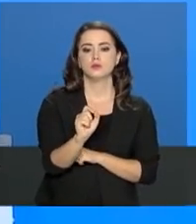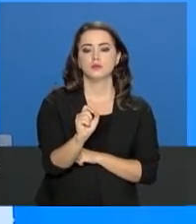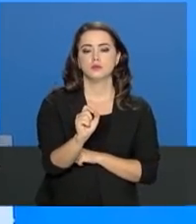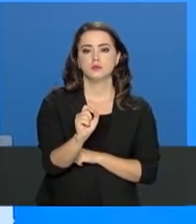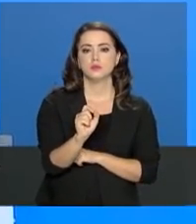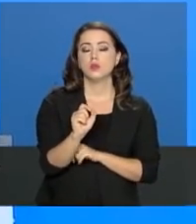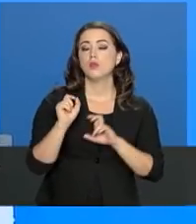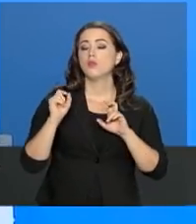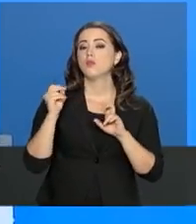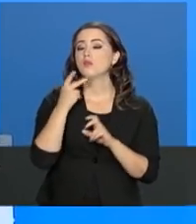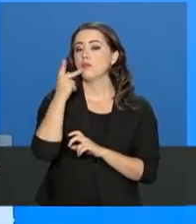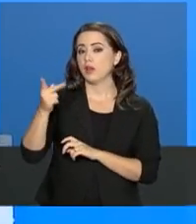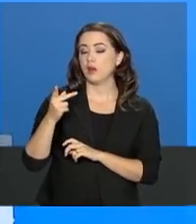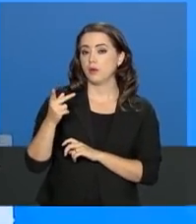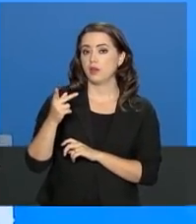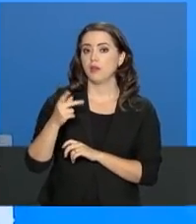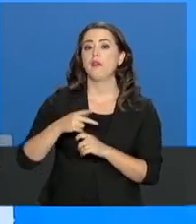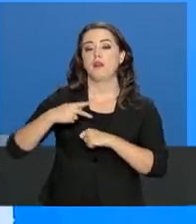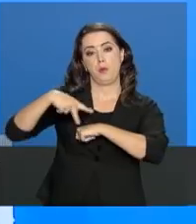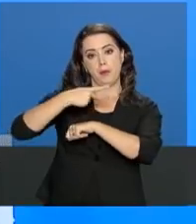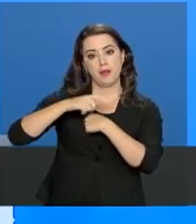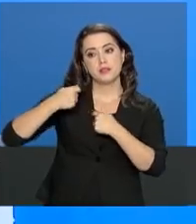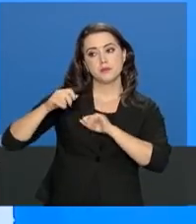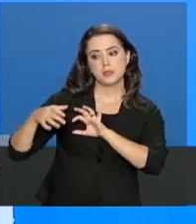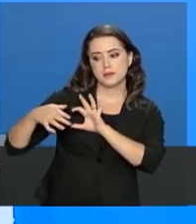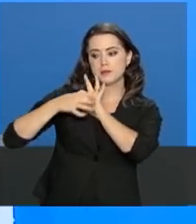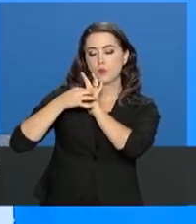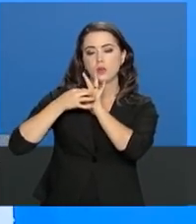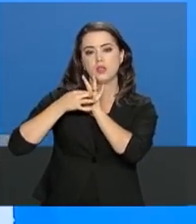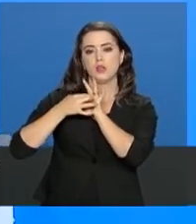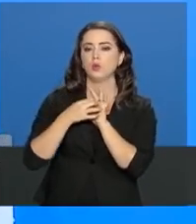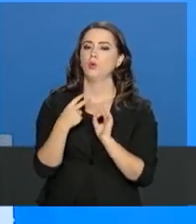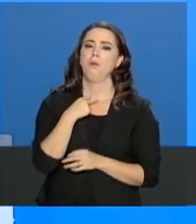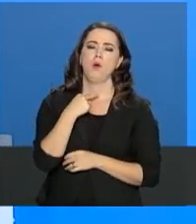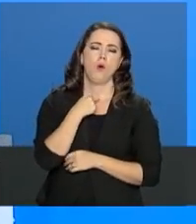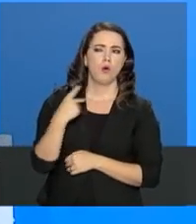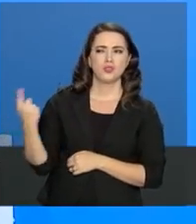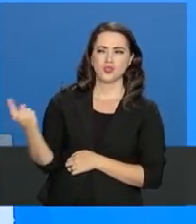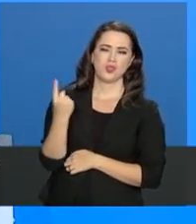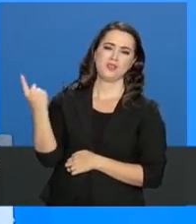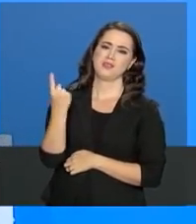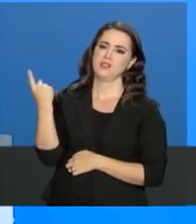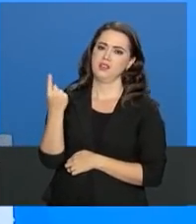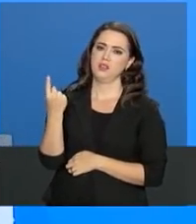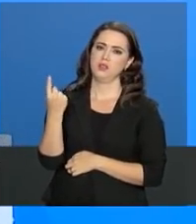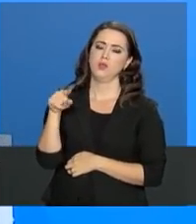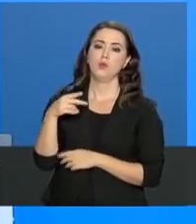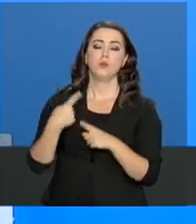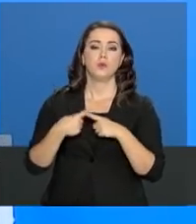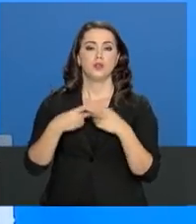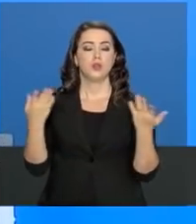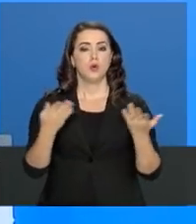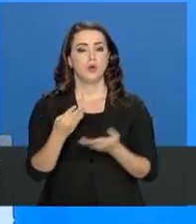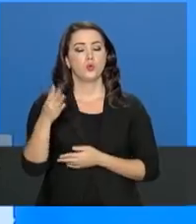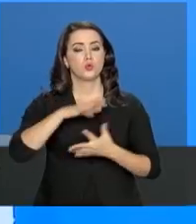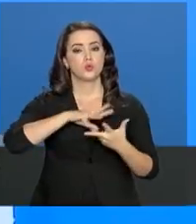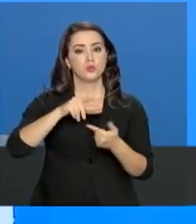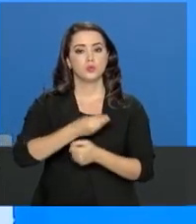atenção do multilateralismo e do não isolacionismo porque hoje o mundo vive tensões